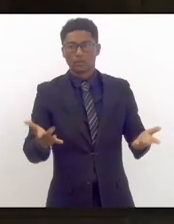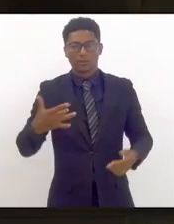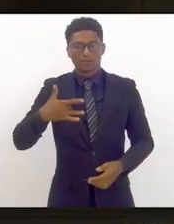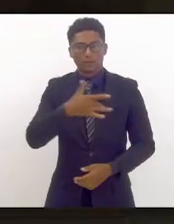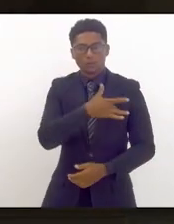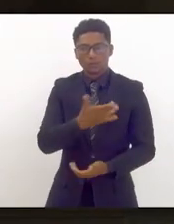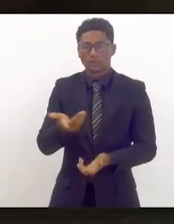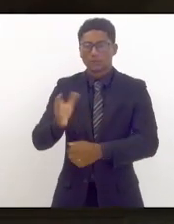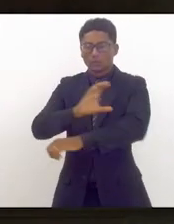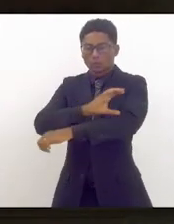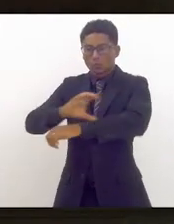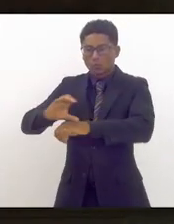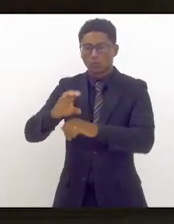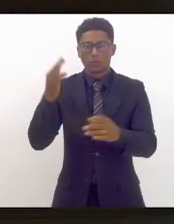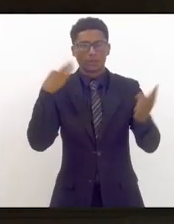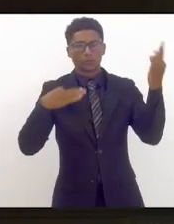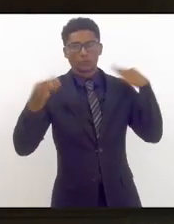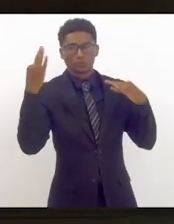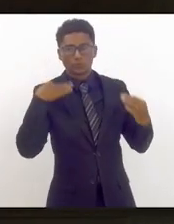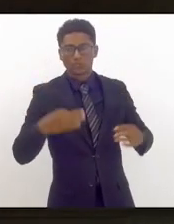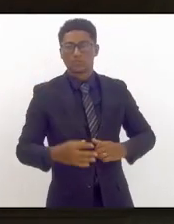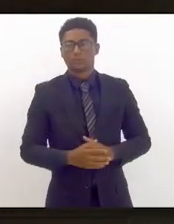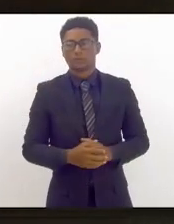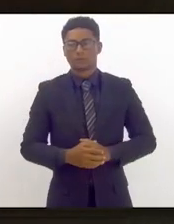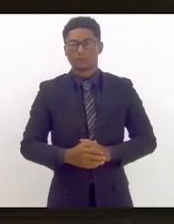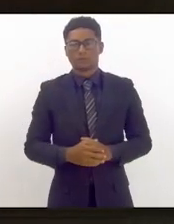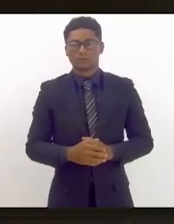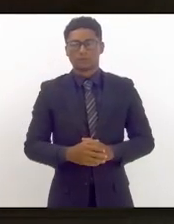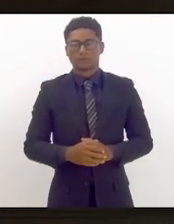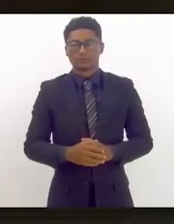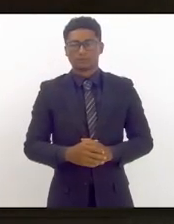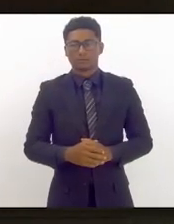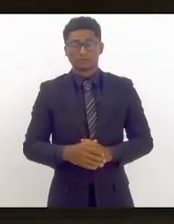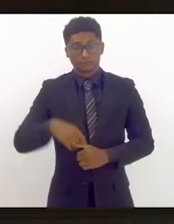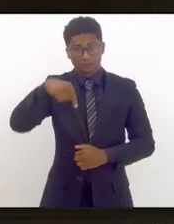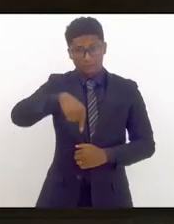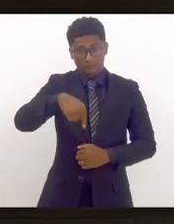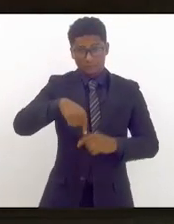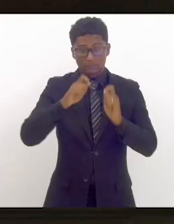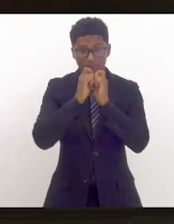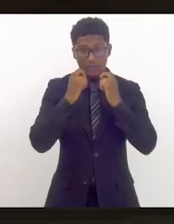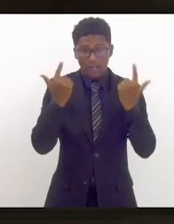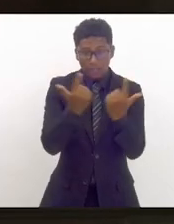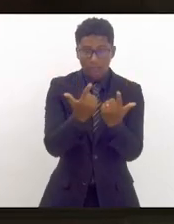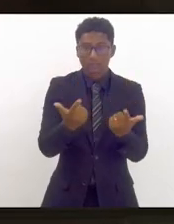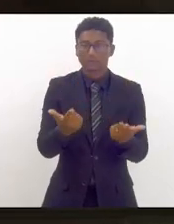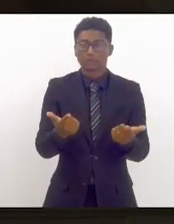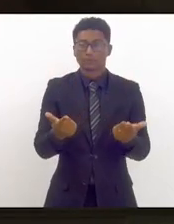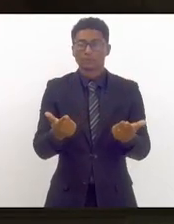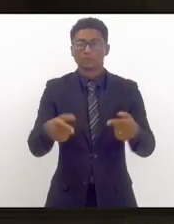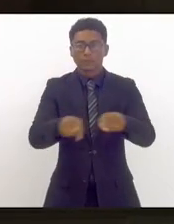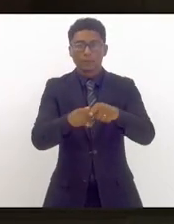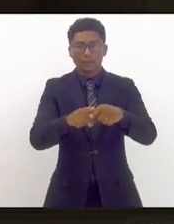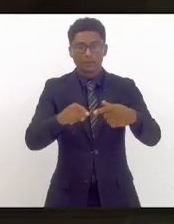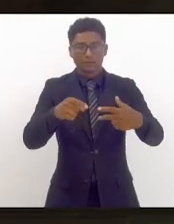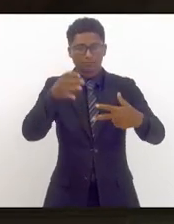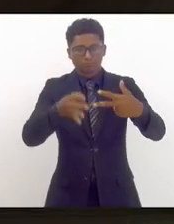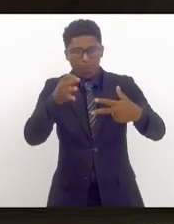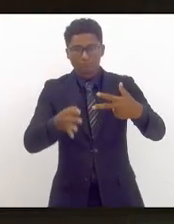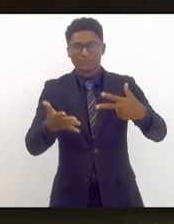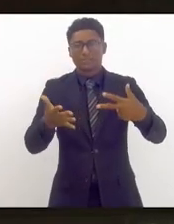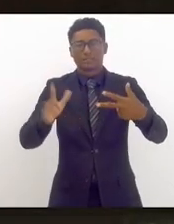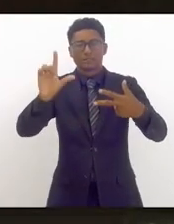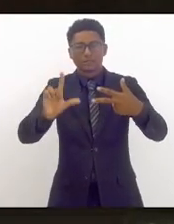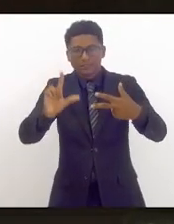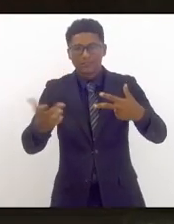cultura e turismo, Gustavo Tutuca. A cooperação dessa casa e dos poderes nessa jornada é